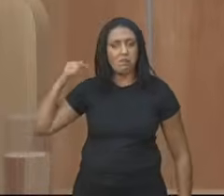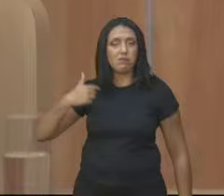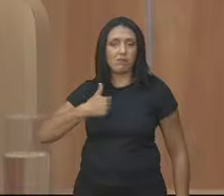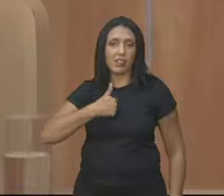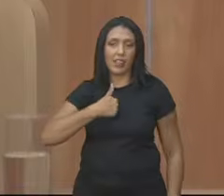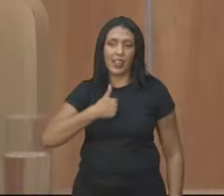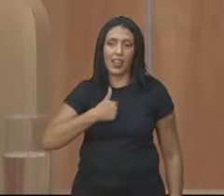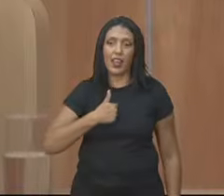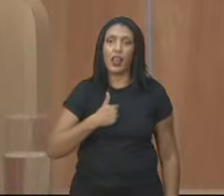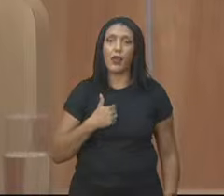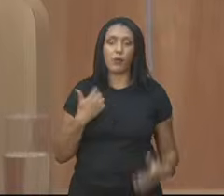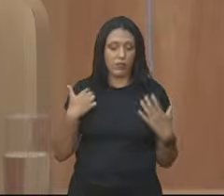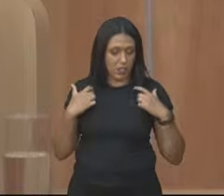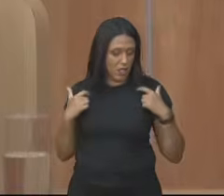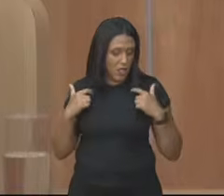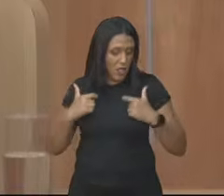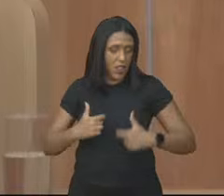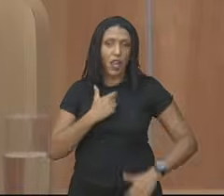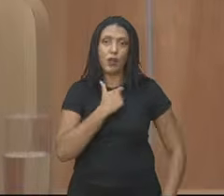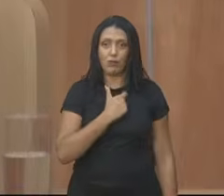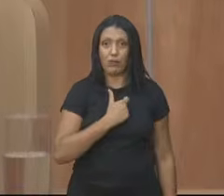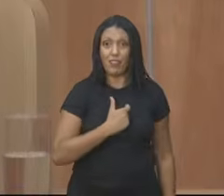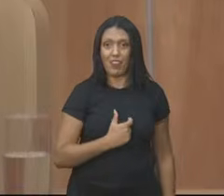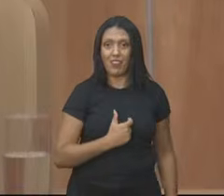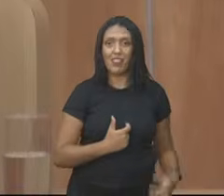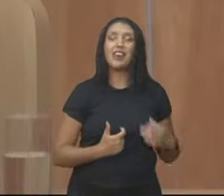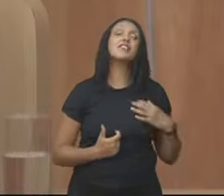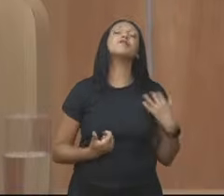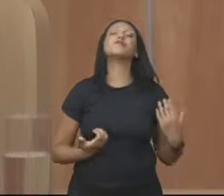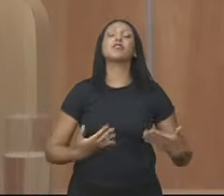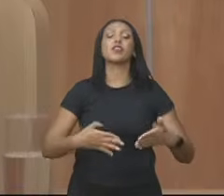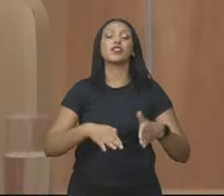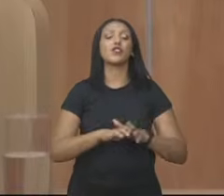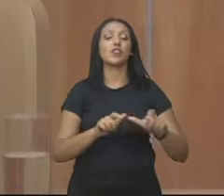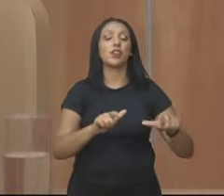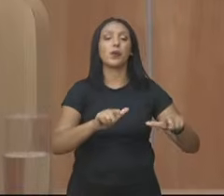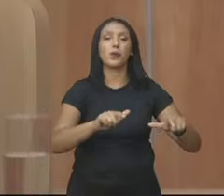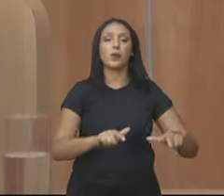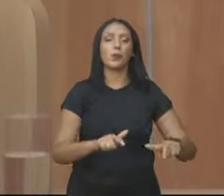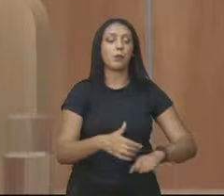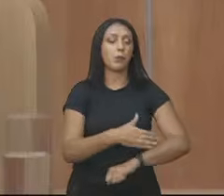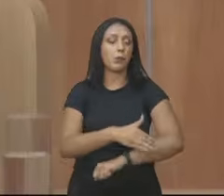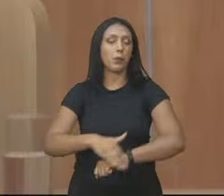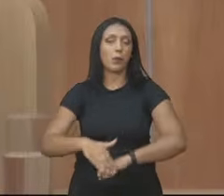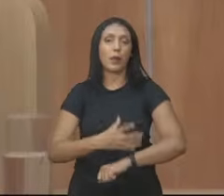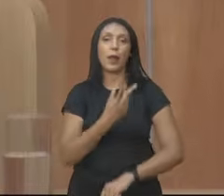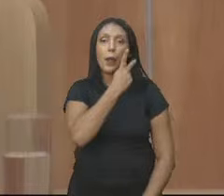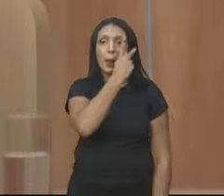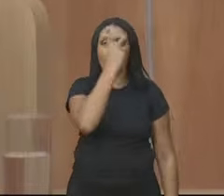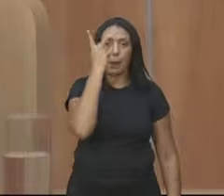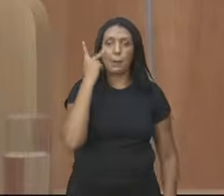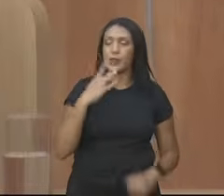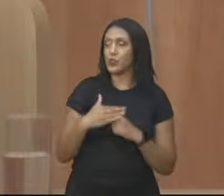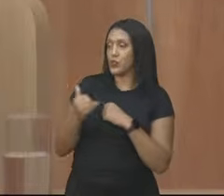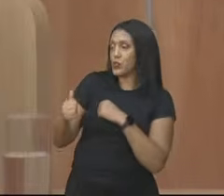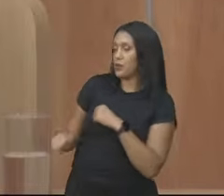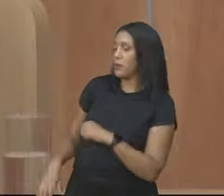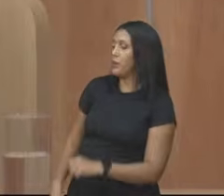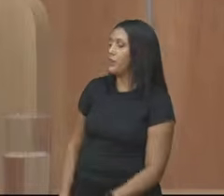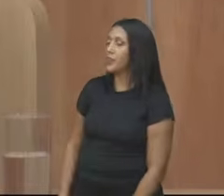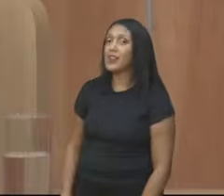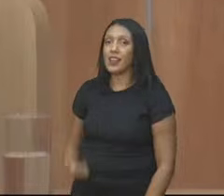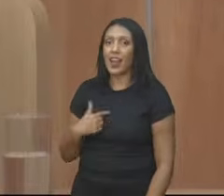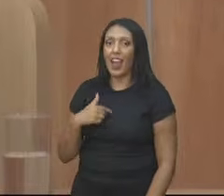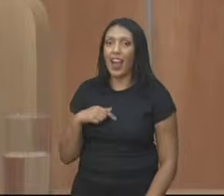gravata, e uma pessoa ali, em situação de rua, me chamou. Eu agachei, ele falou para mim assim: eu estou com